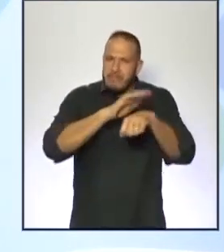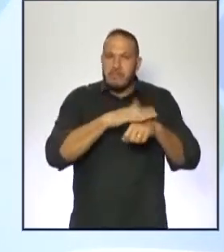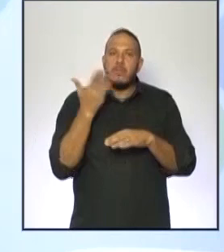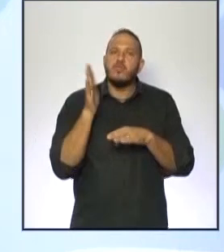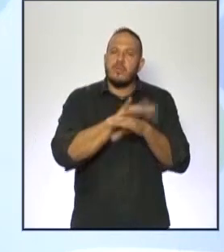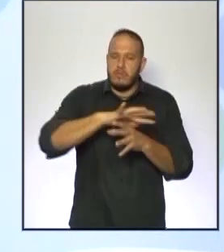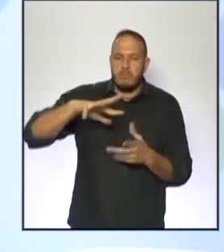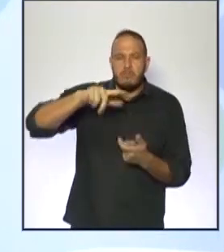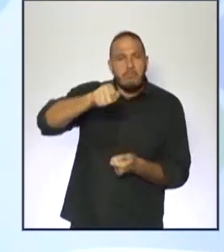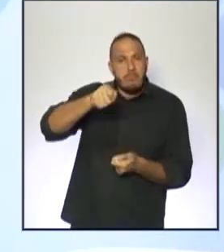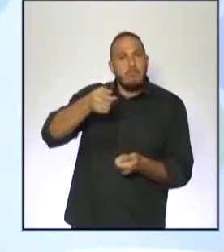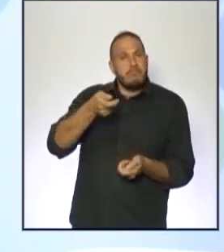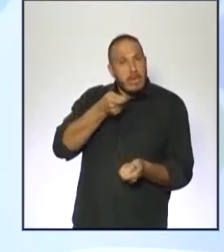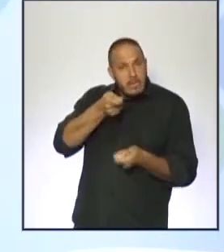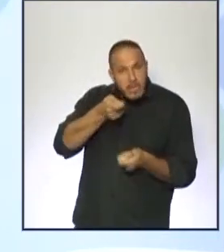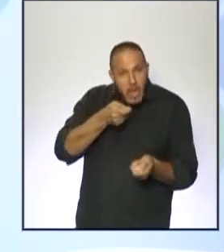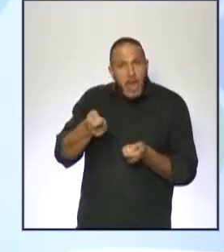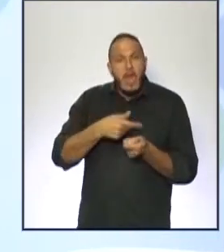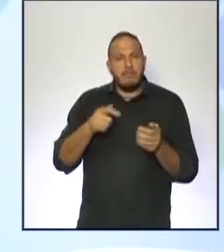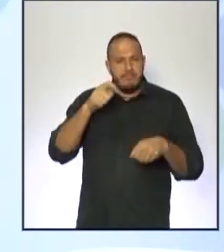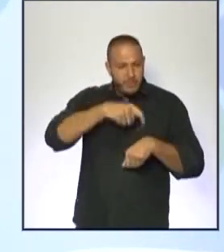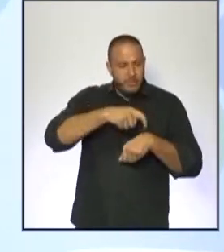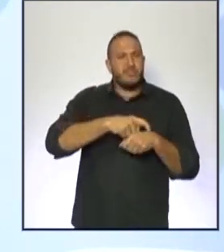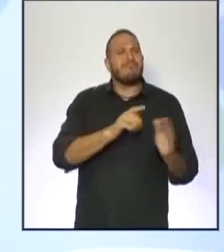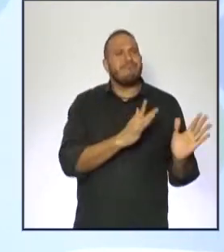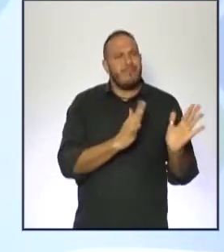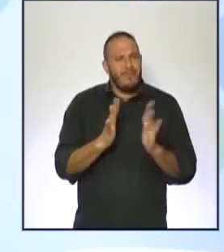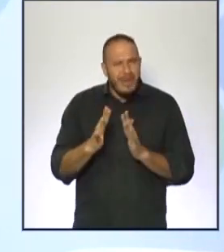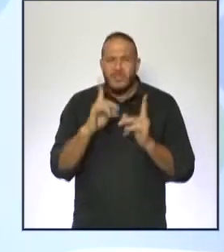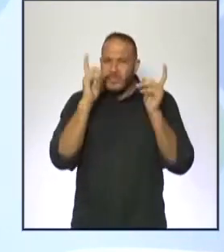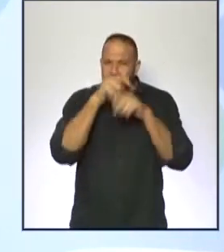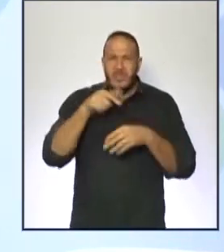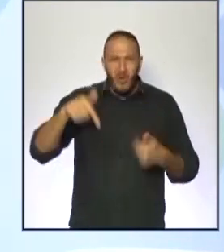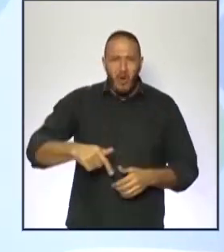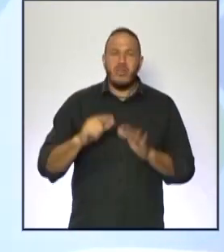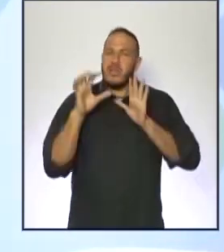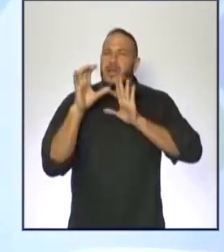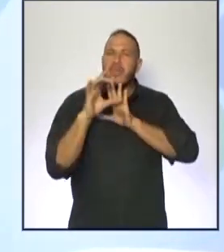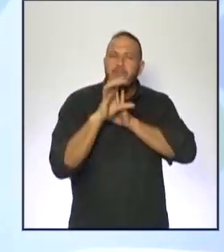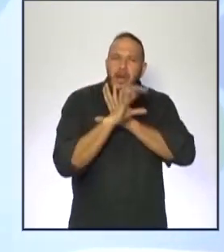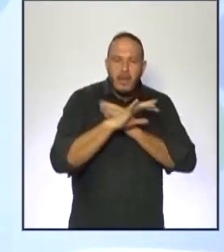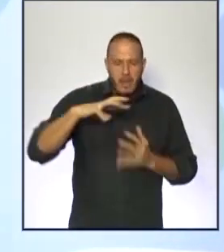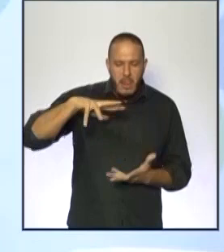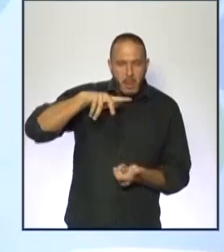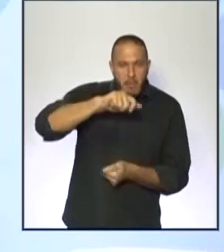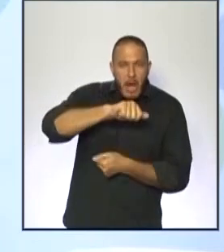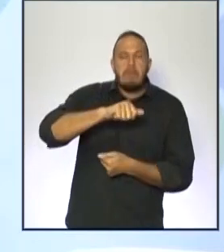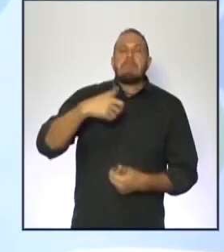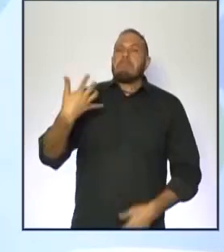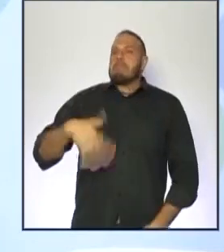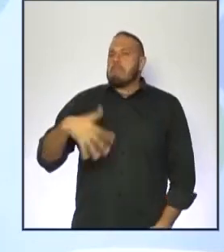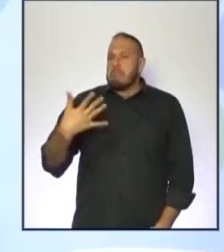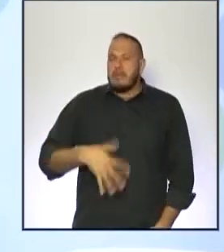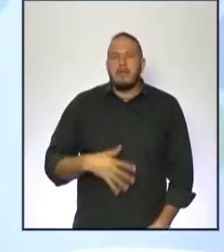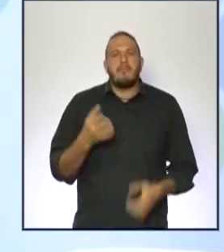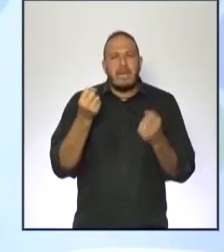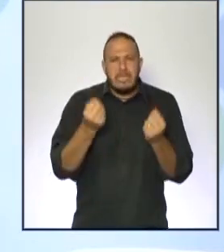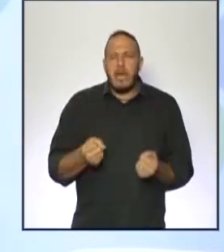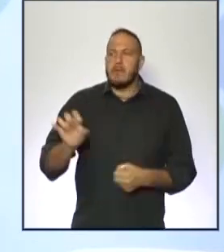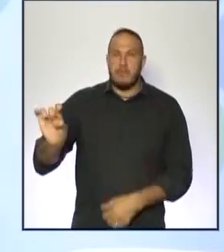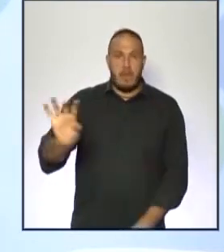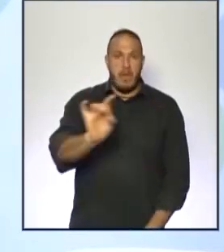nosso planeta, nós estamos vivenciando os tempos difíceis, onde o aquecimento global está muito presente. Cada um de nós tem essa